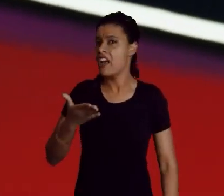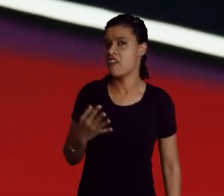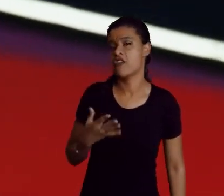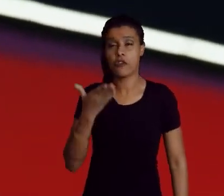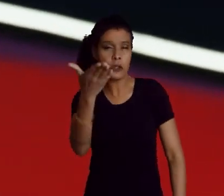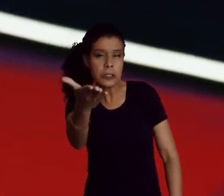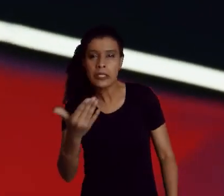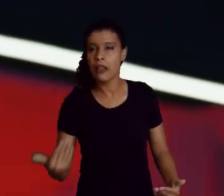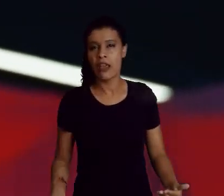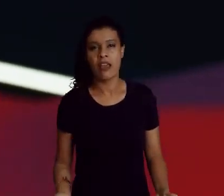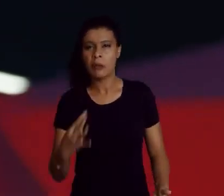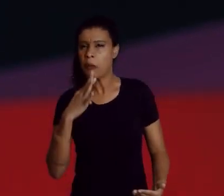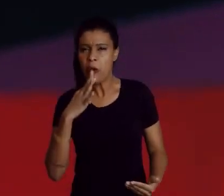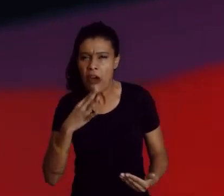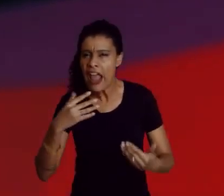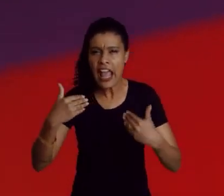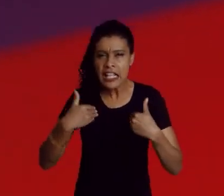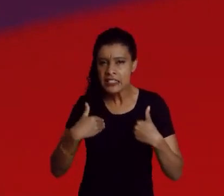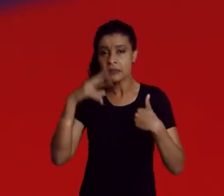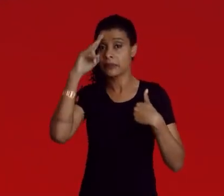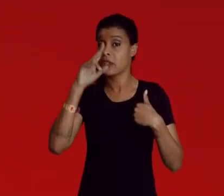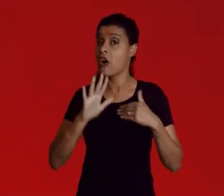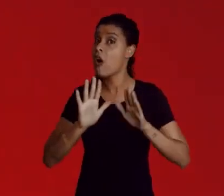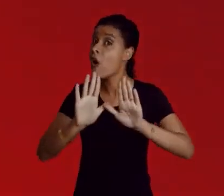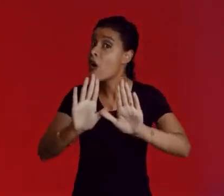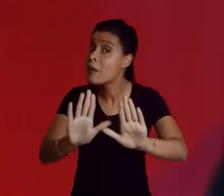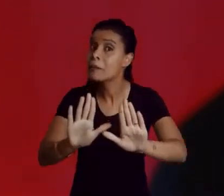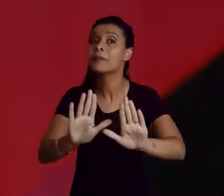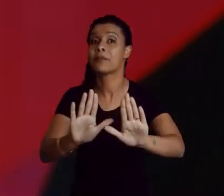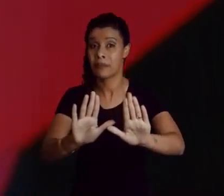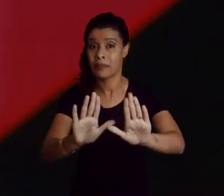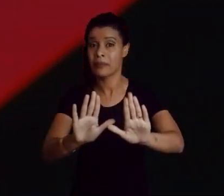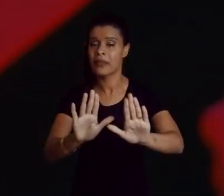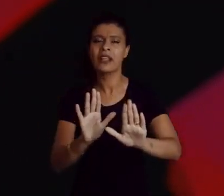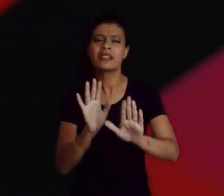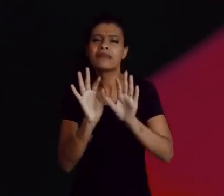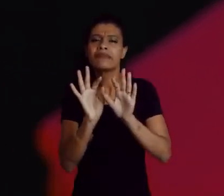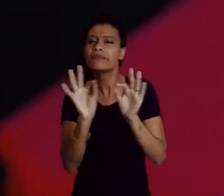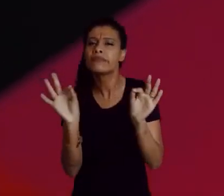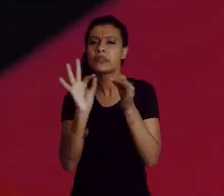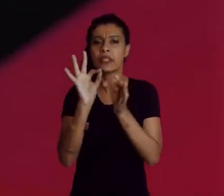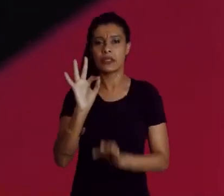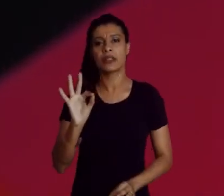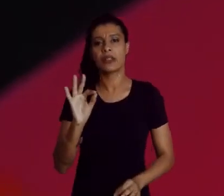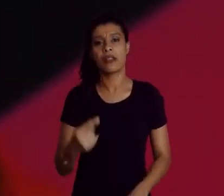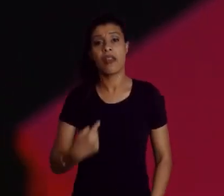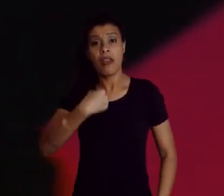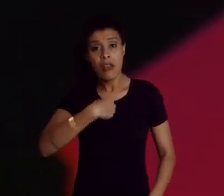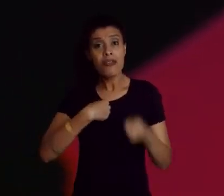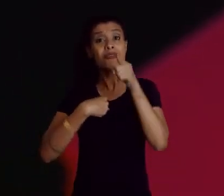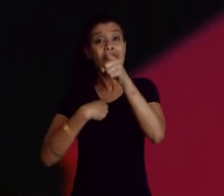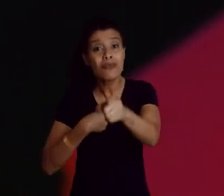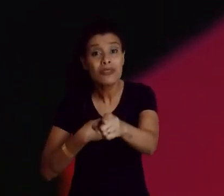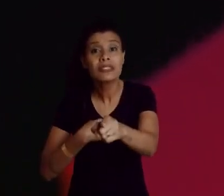a minha história. Ei, escute o que eu vou dizer para você. Esse é só um detalhe, porque eu e você sabemos que existe